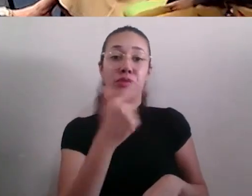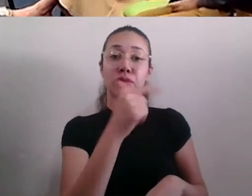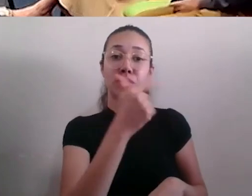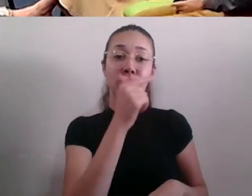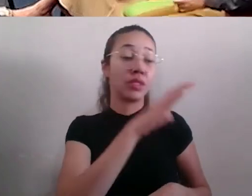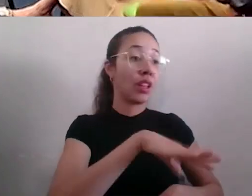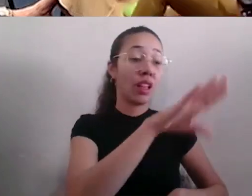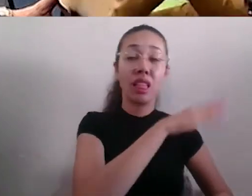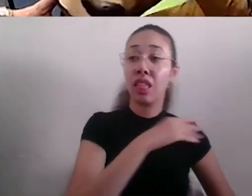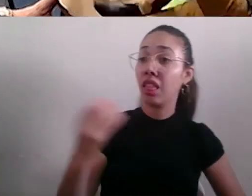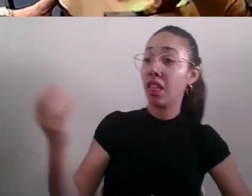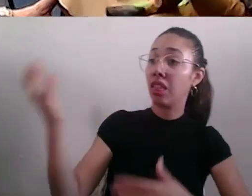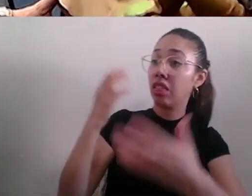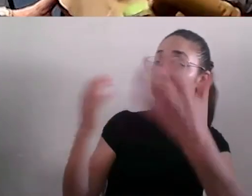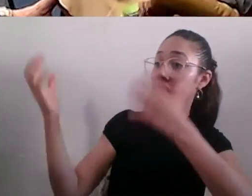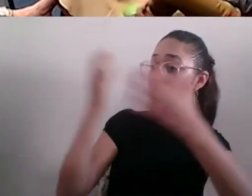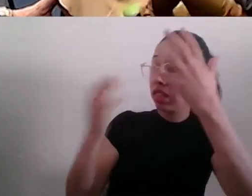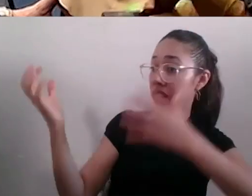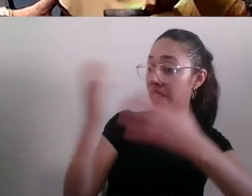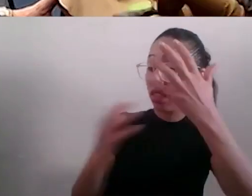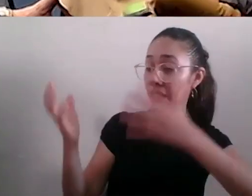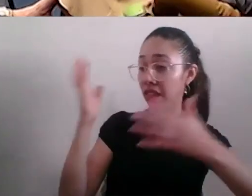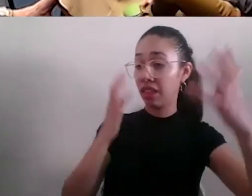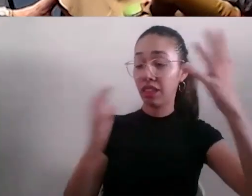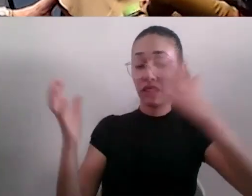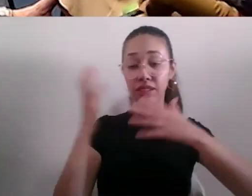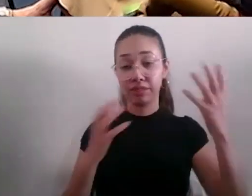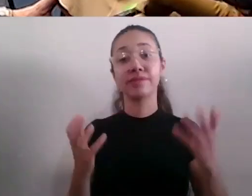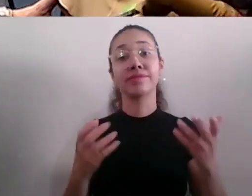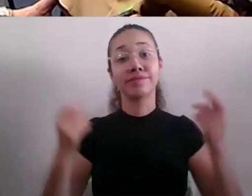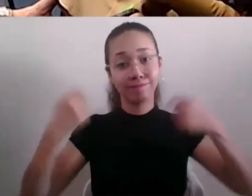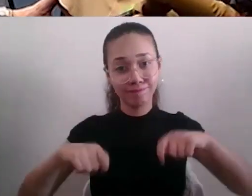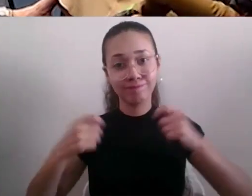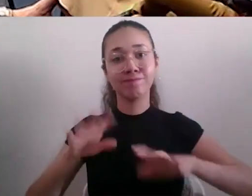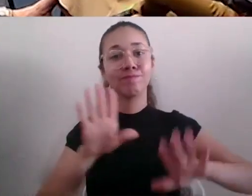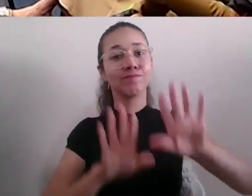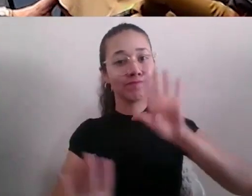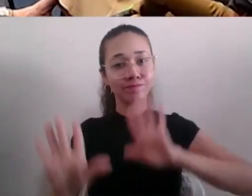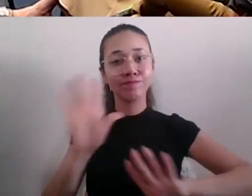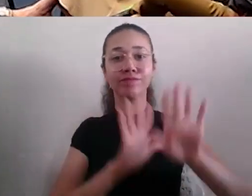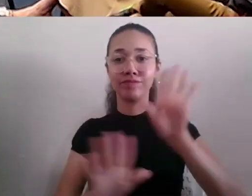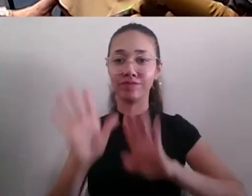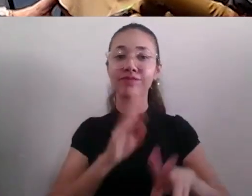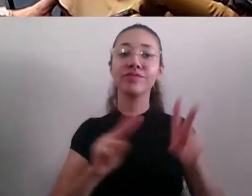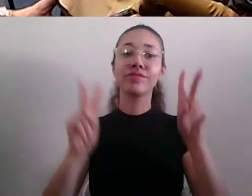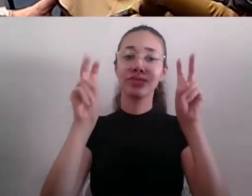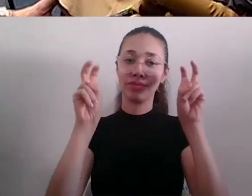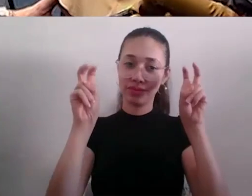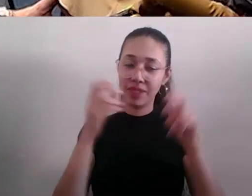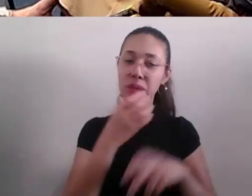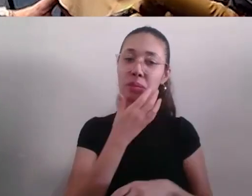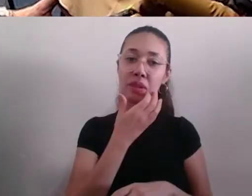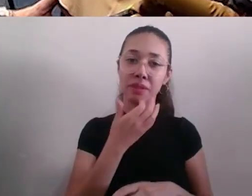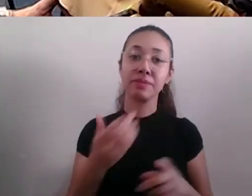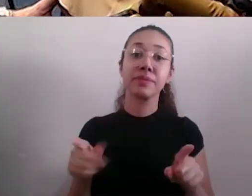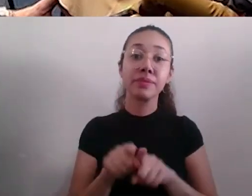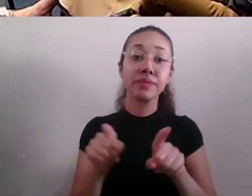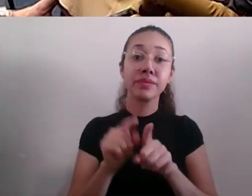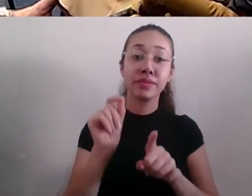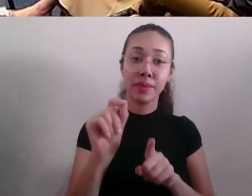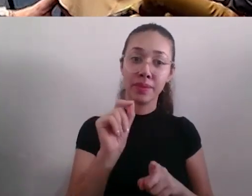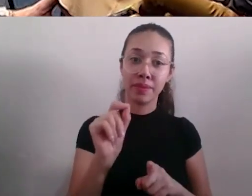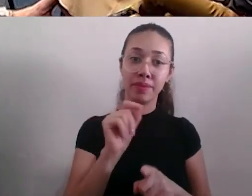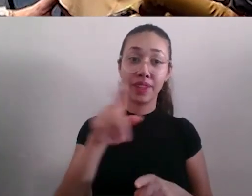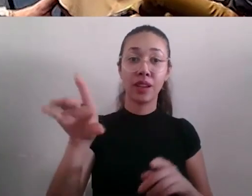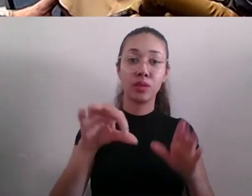tomar muito, muito, muito cuidado quando você vai lidar com essas questões, né? No caso dos crimes